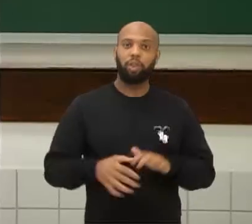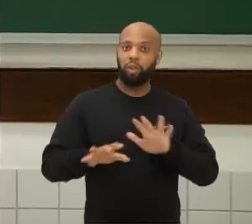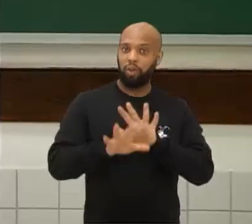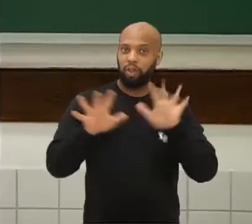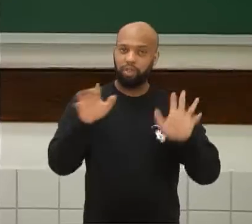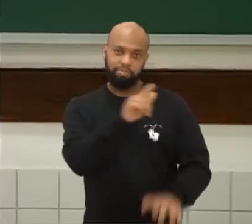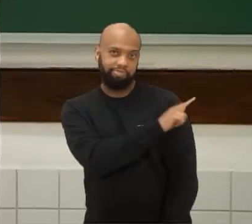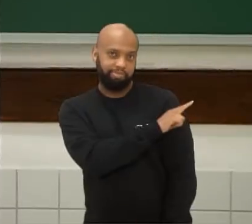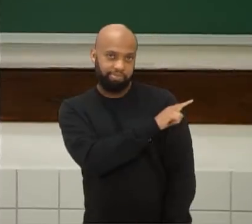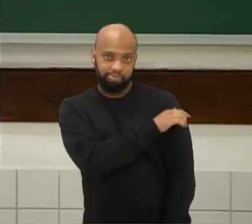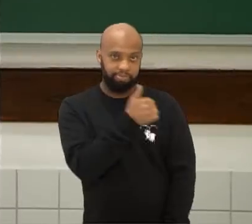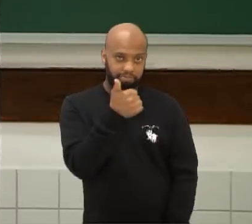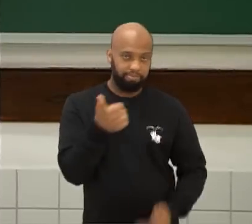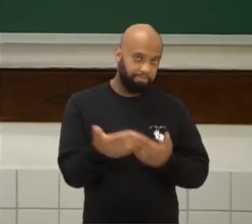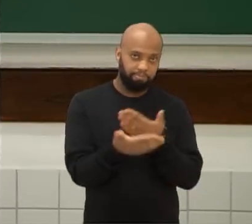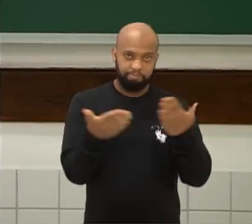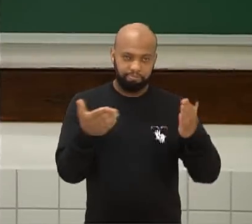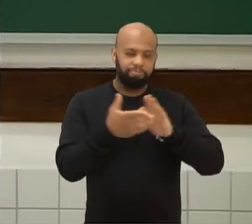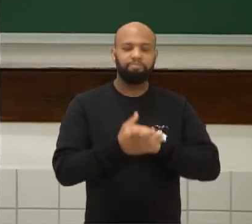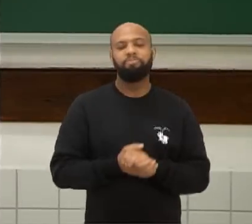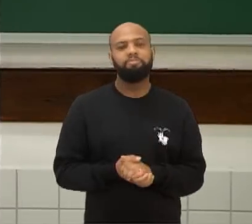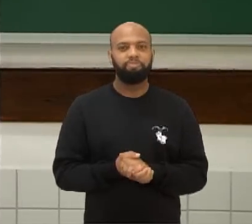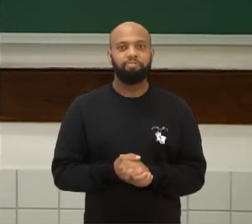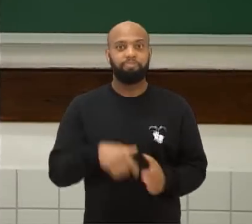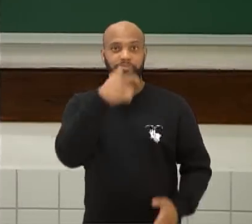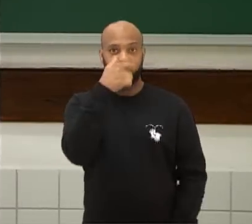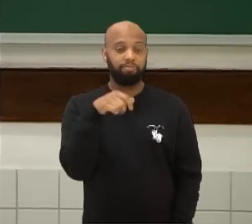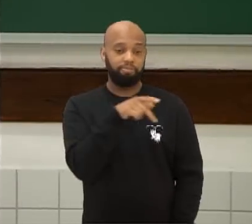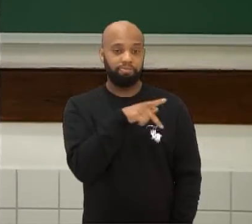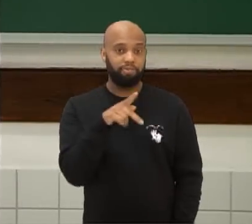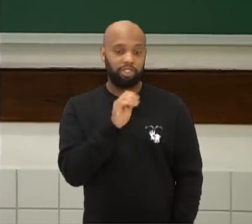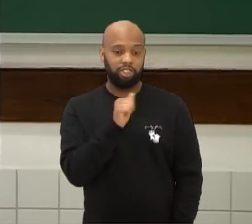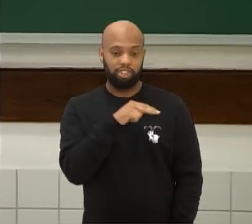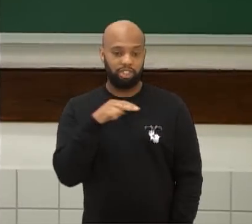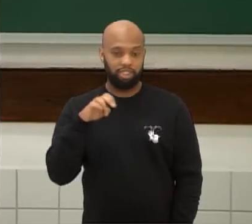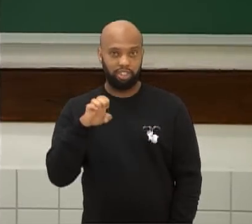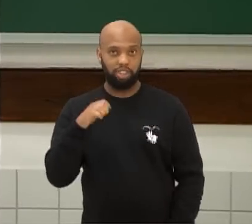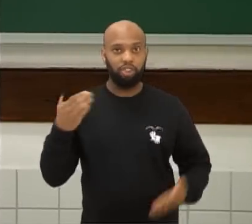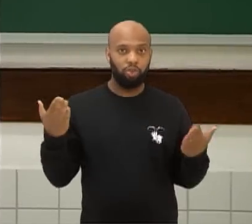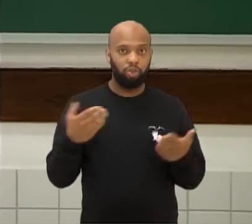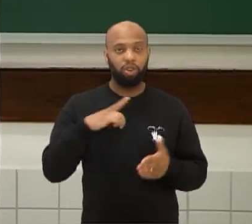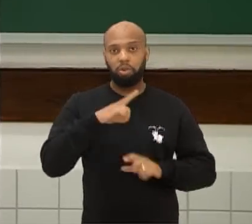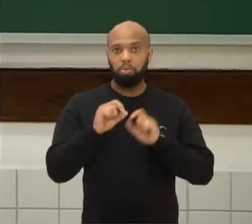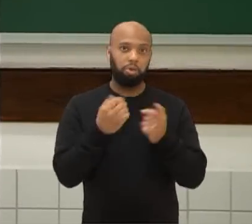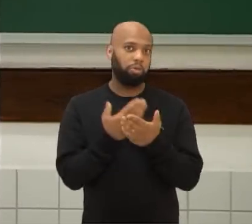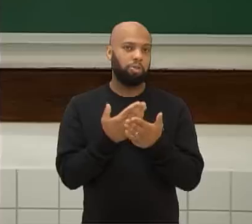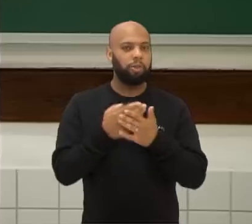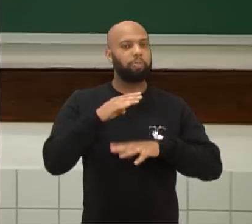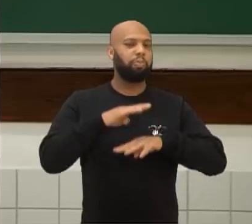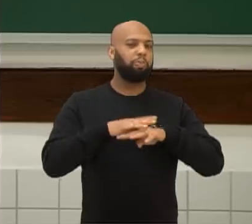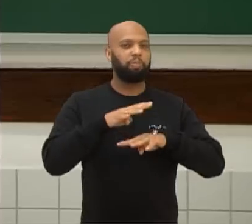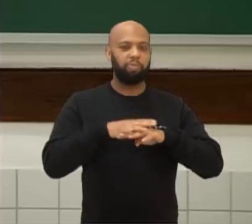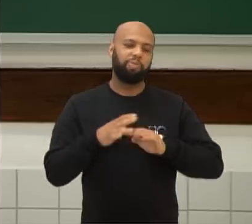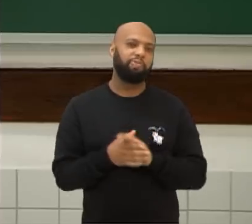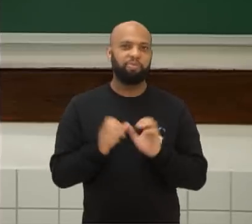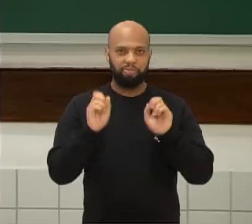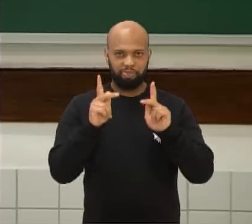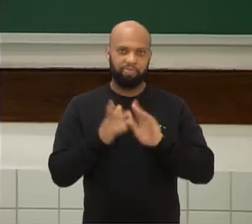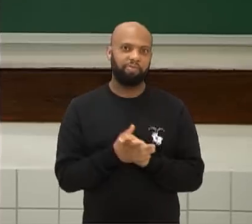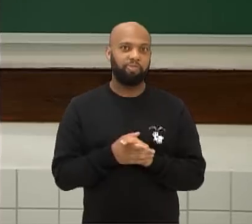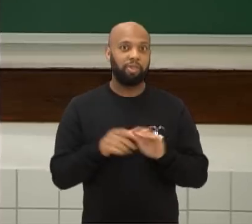Olá, sétimo ano, tudo bem com vocês? Eu sou a professora Anne e hoje nós vamos trabalhar matemática,